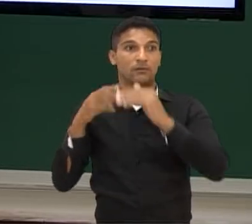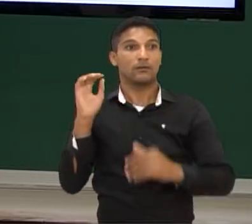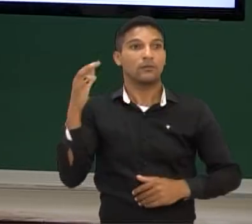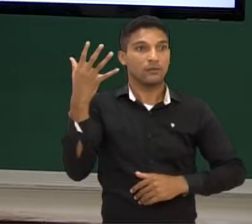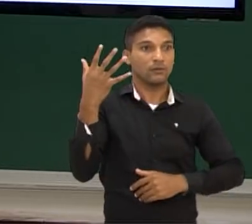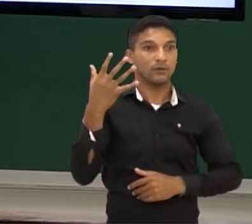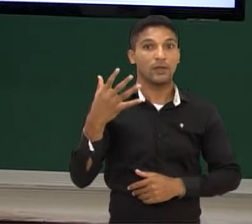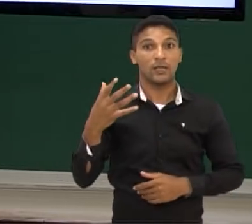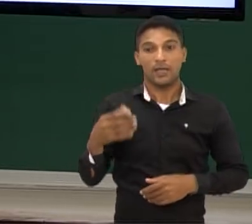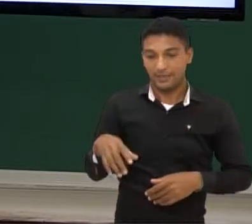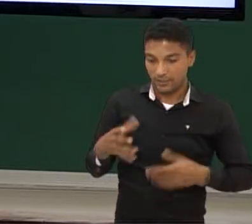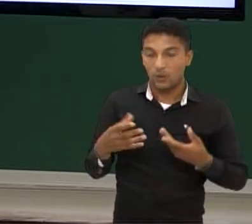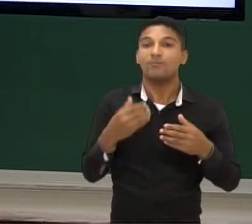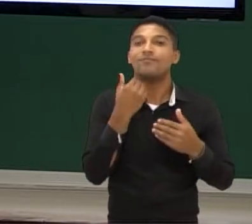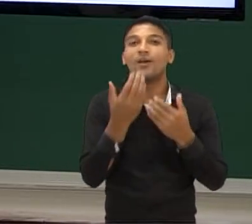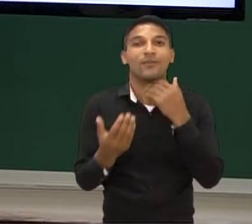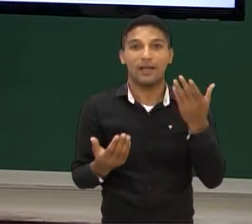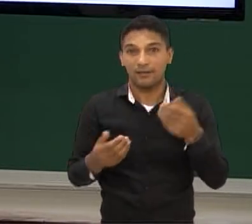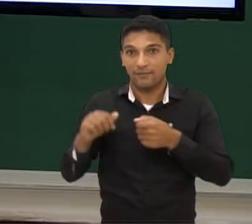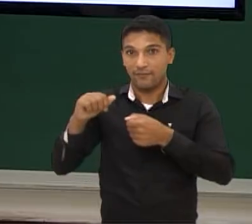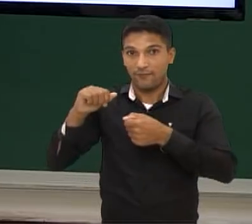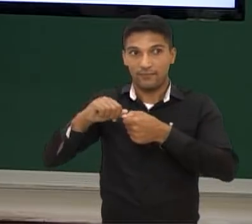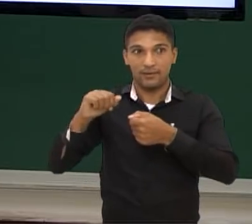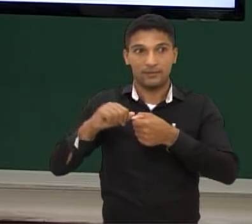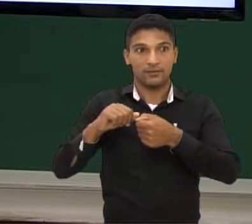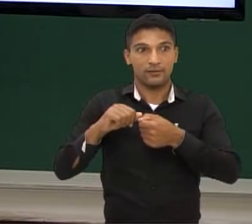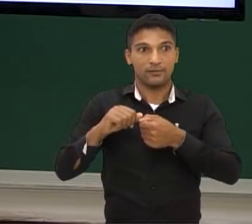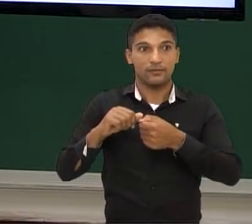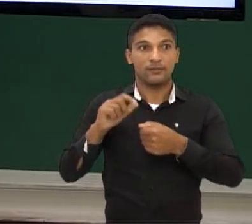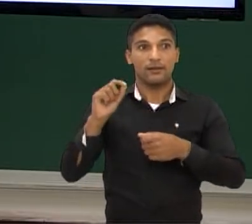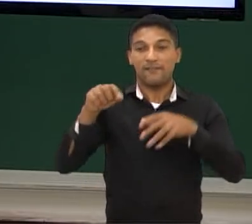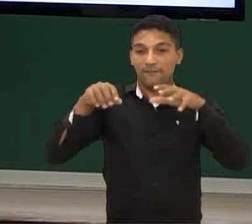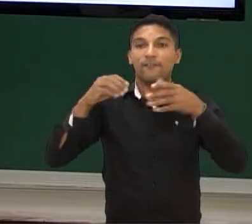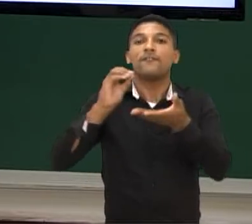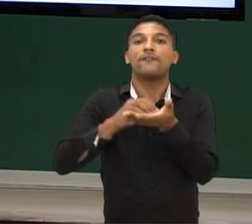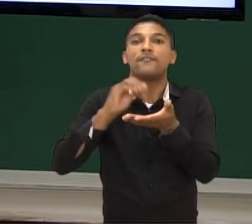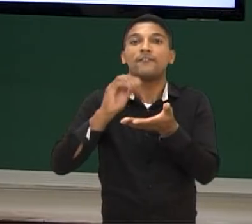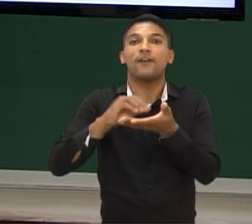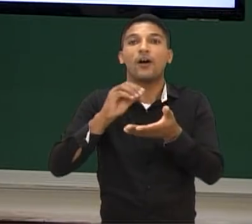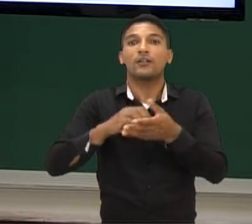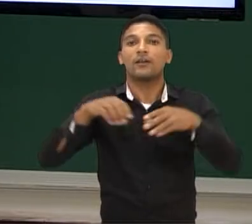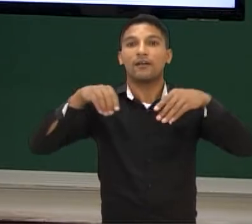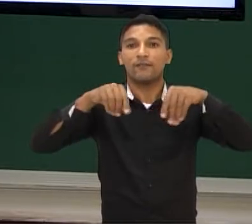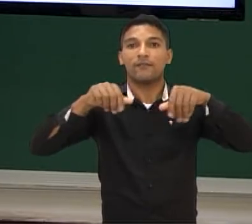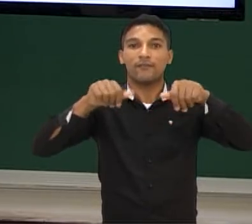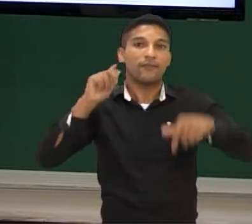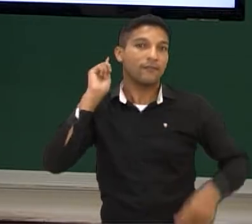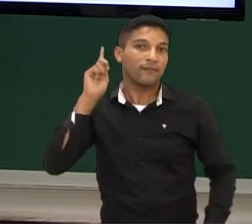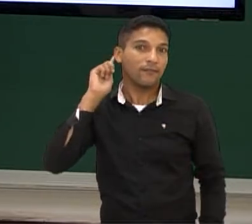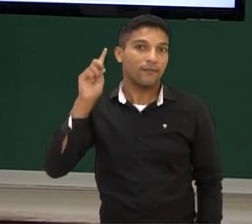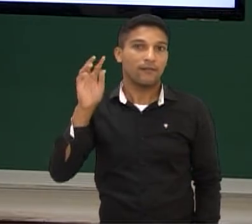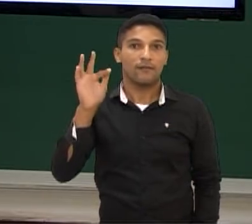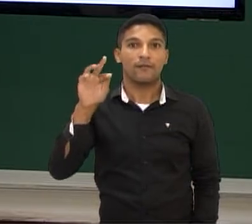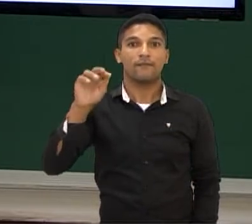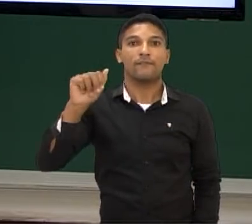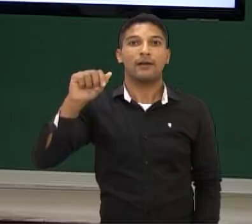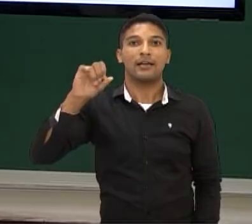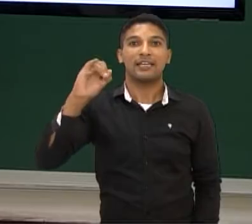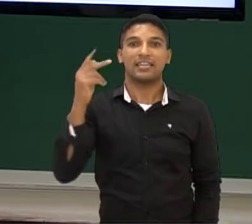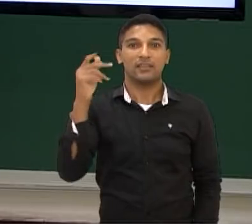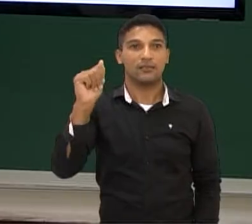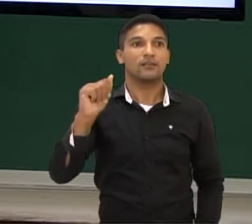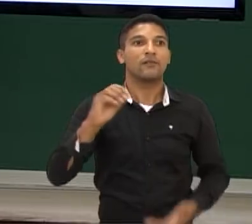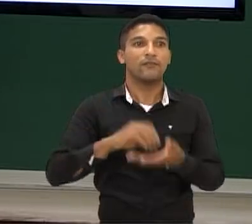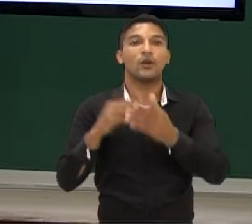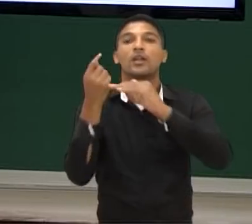quantidade que ela tinha não era suficiente. Por quê? Porque vai faltar ainda 1/4 do quilo. Entenderam? Como se